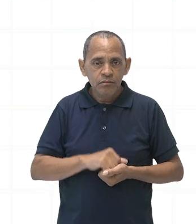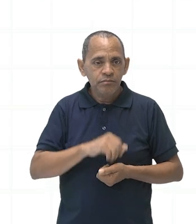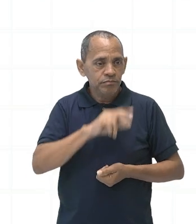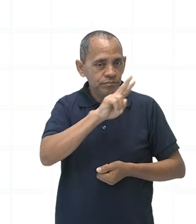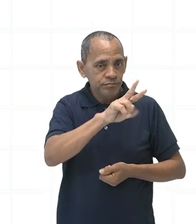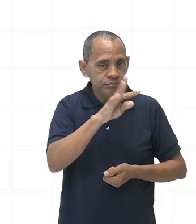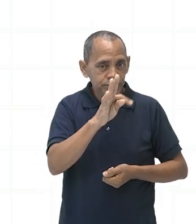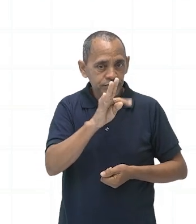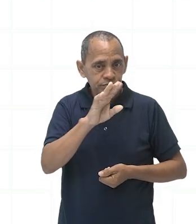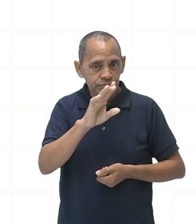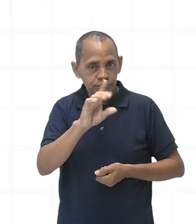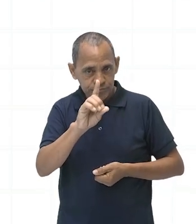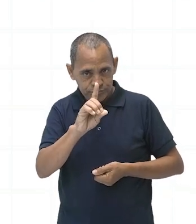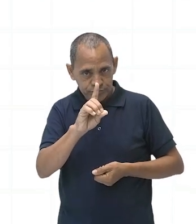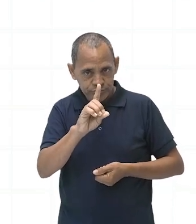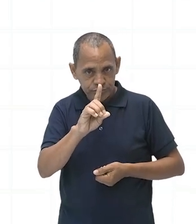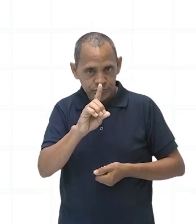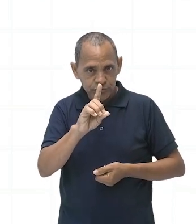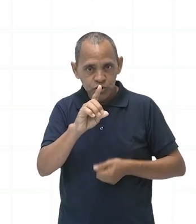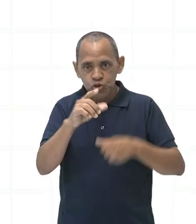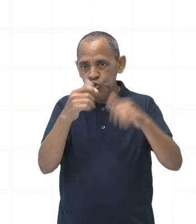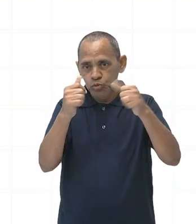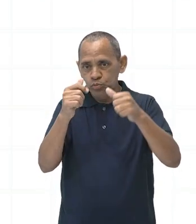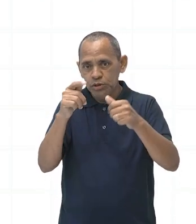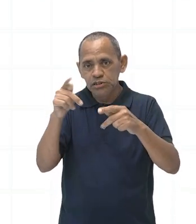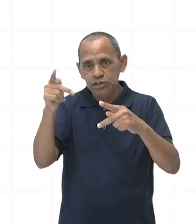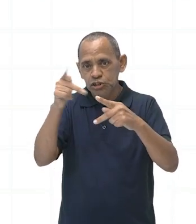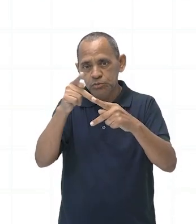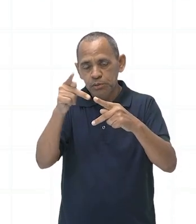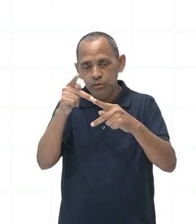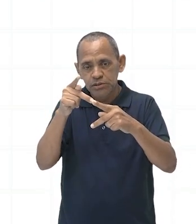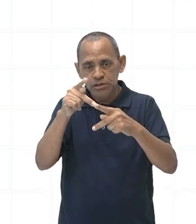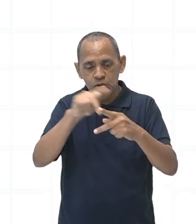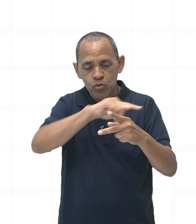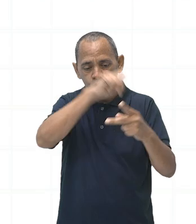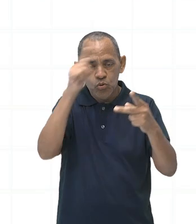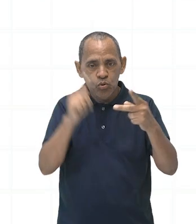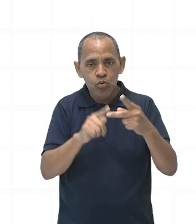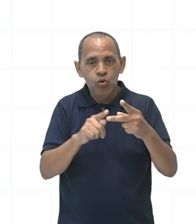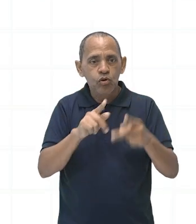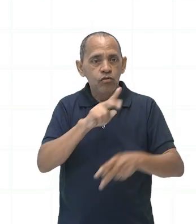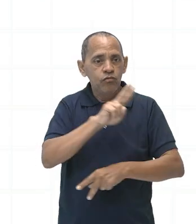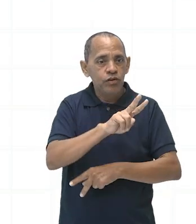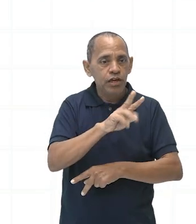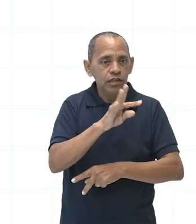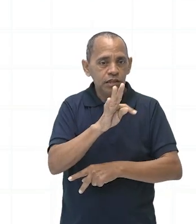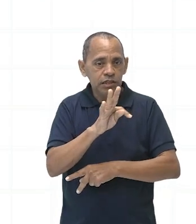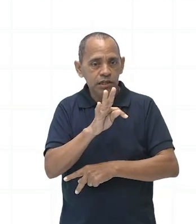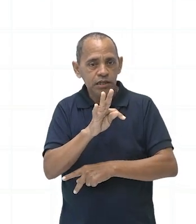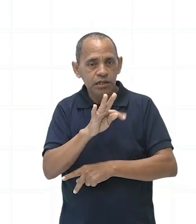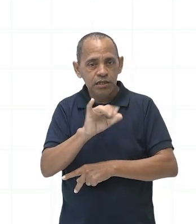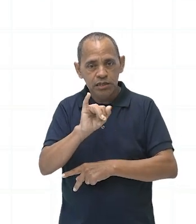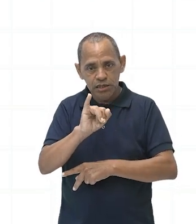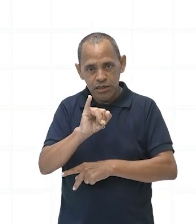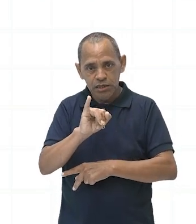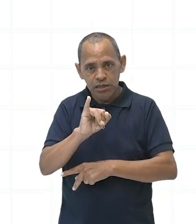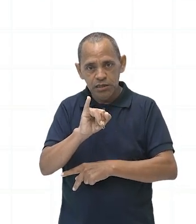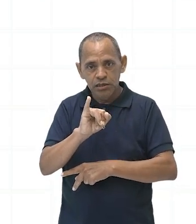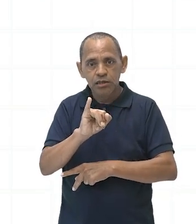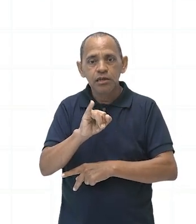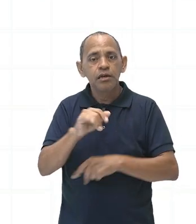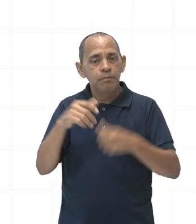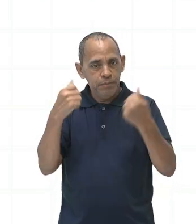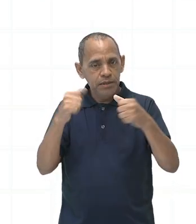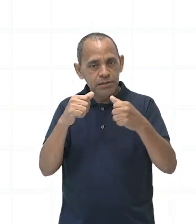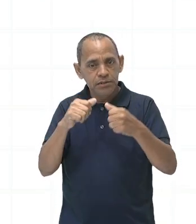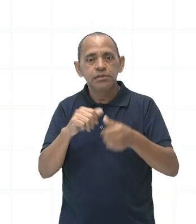é com preposição no complemento, tá? E ainda há um terceiro tipo, que é,